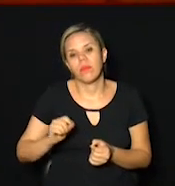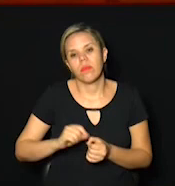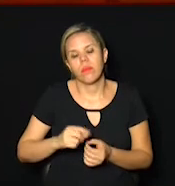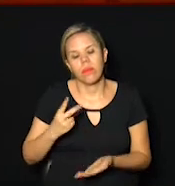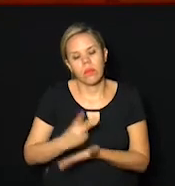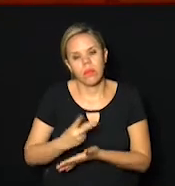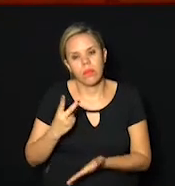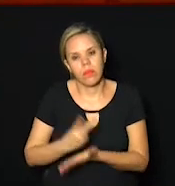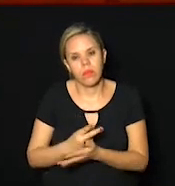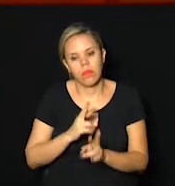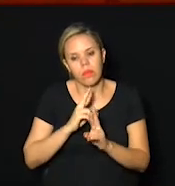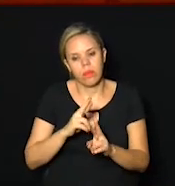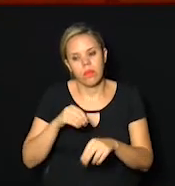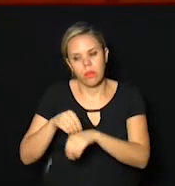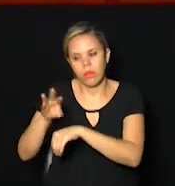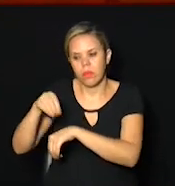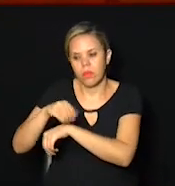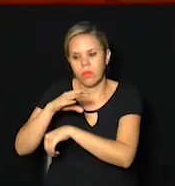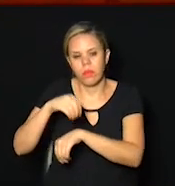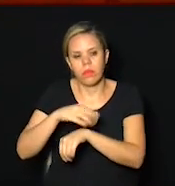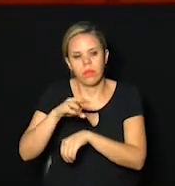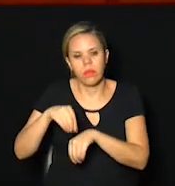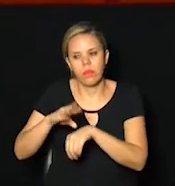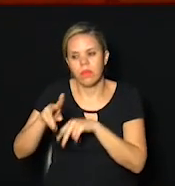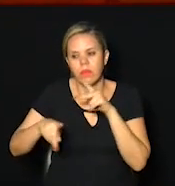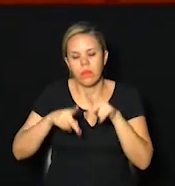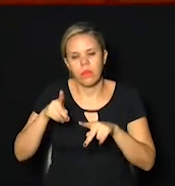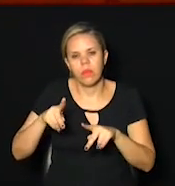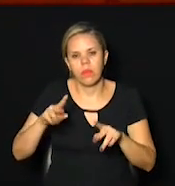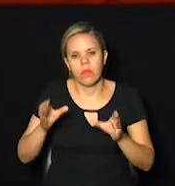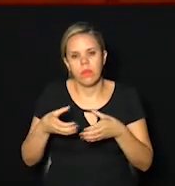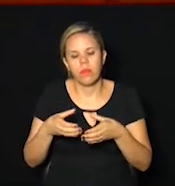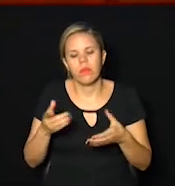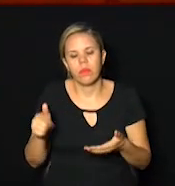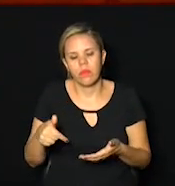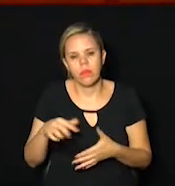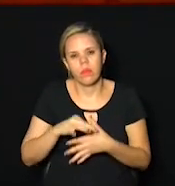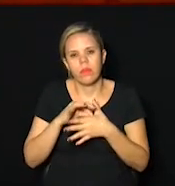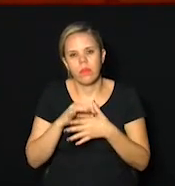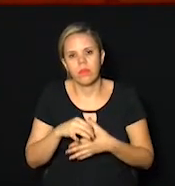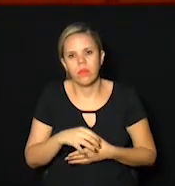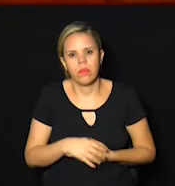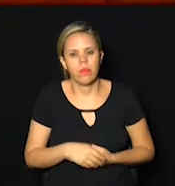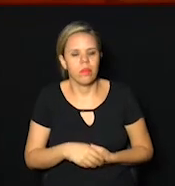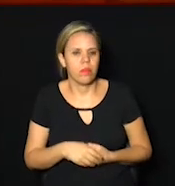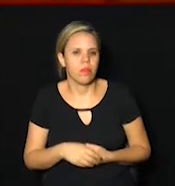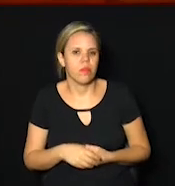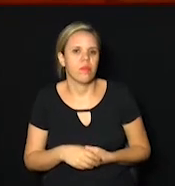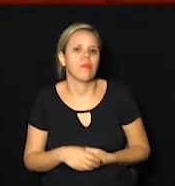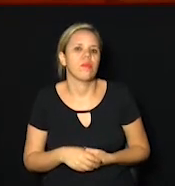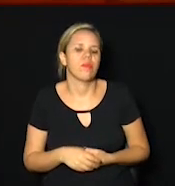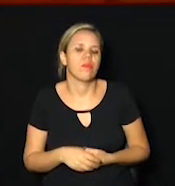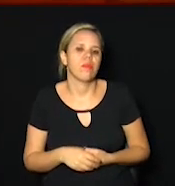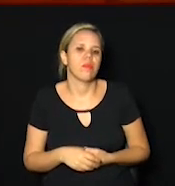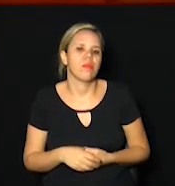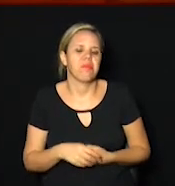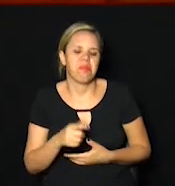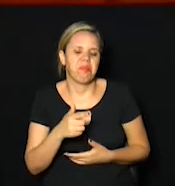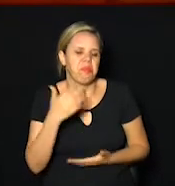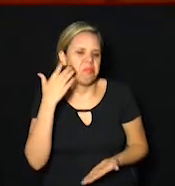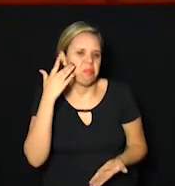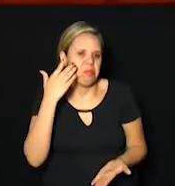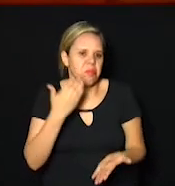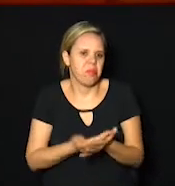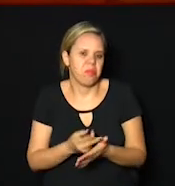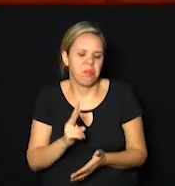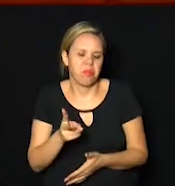a esperança nas pessoas, manter a esperança no grupo. Isso é liderar. Né? Não é ter certeza absoluta sempre,